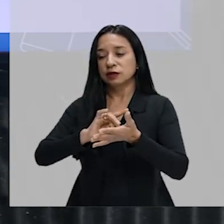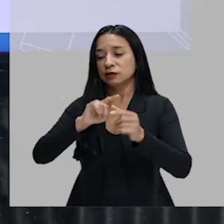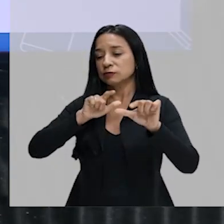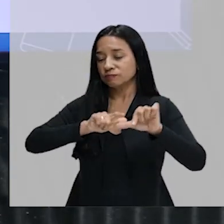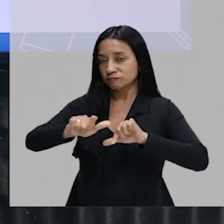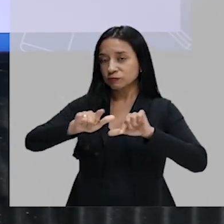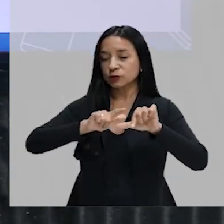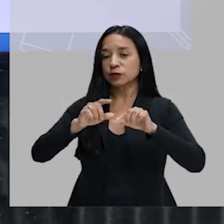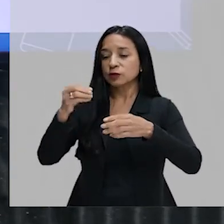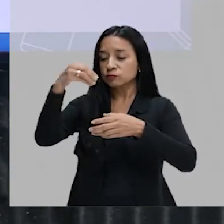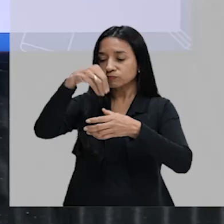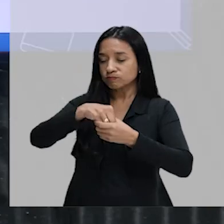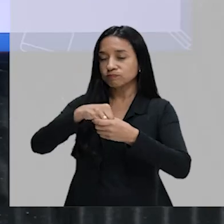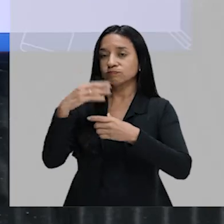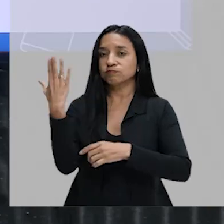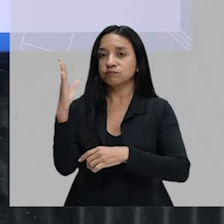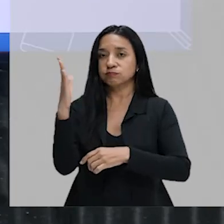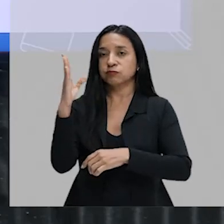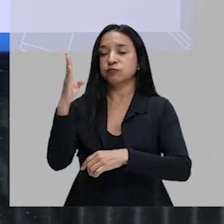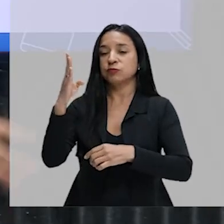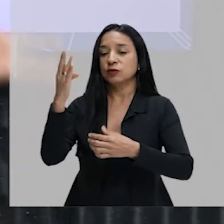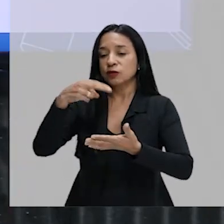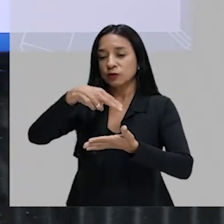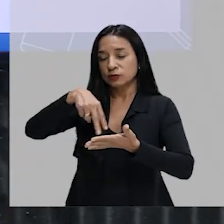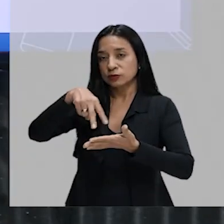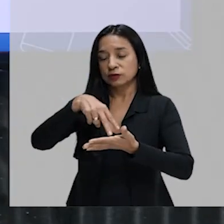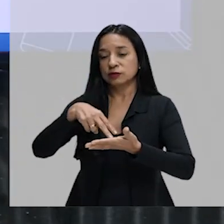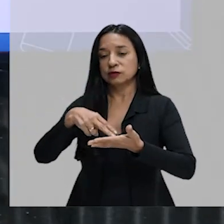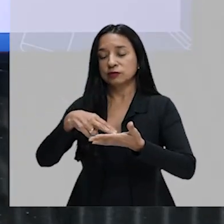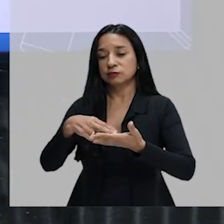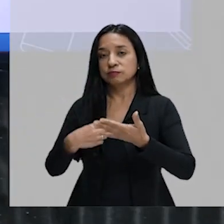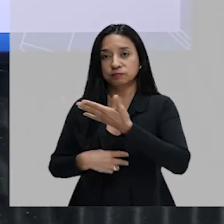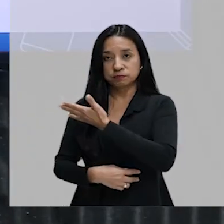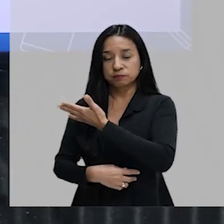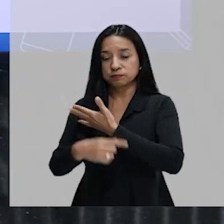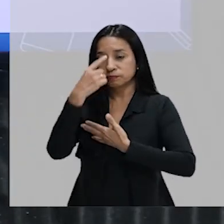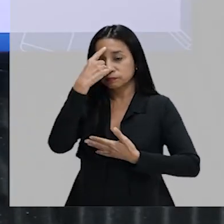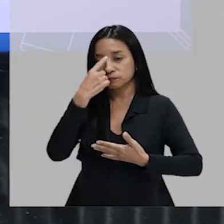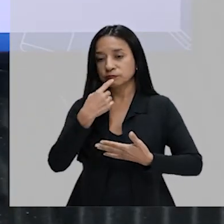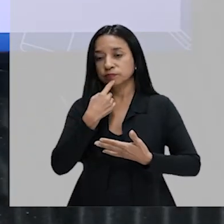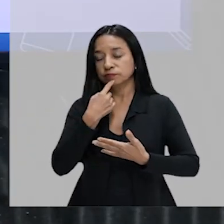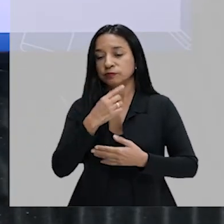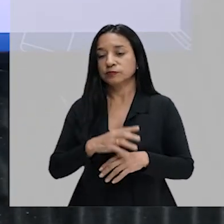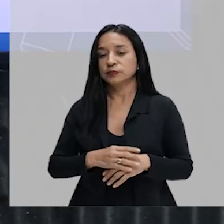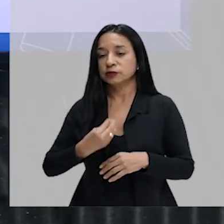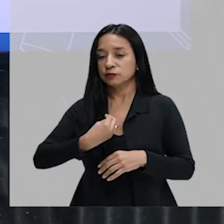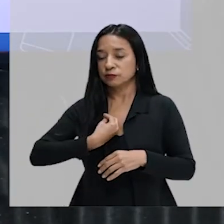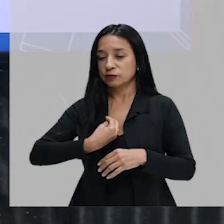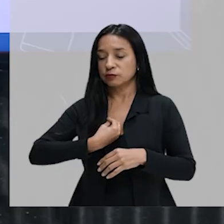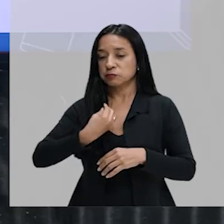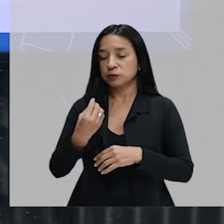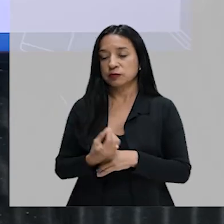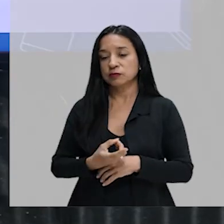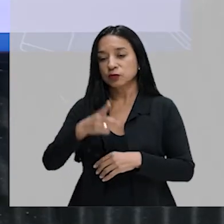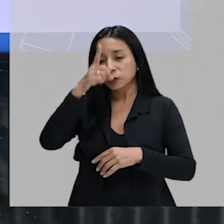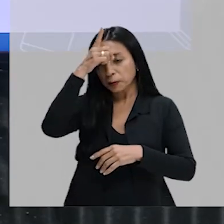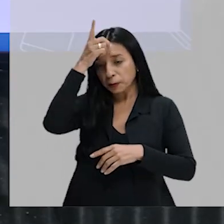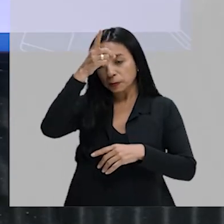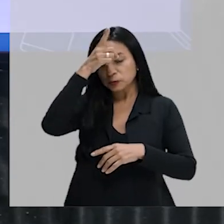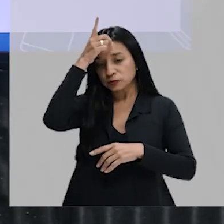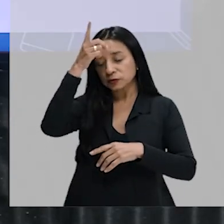A biodança ela é uma dança altamente social. É altamente integradora. Vocês vão ver